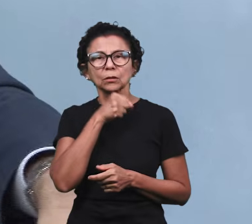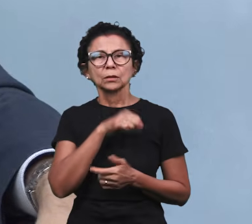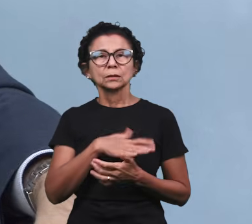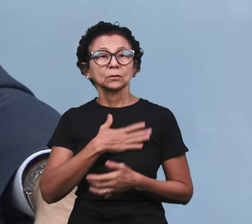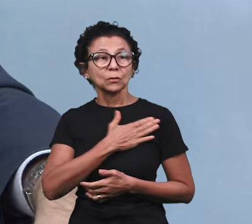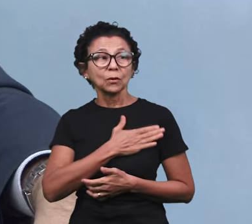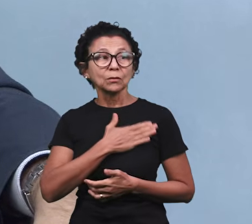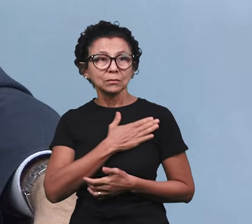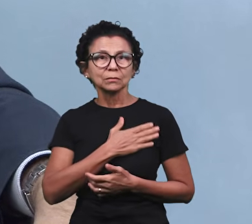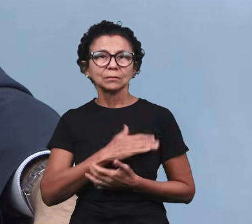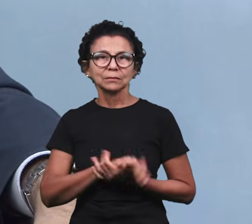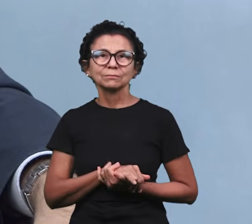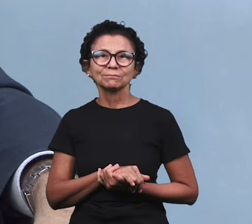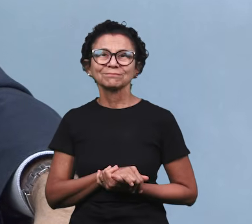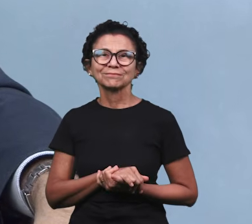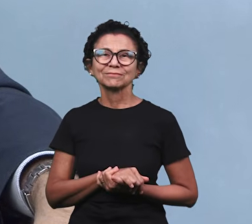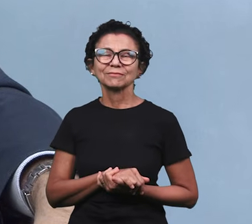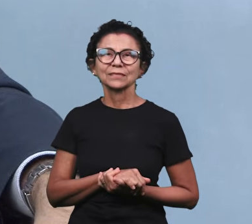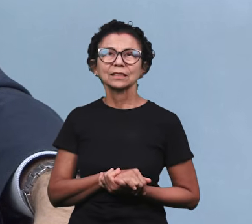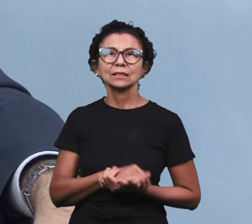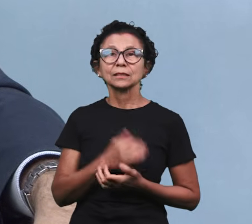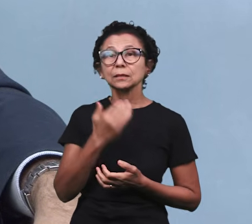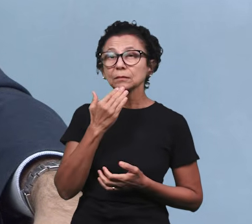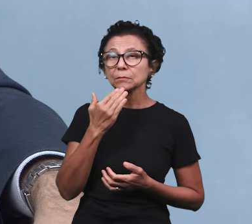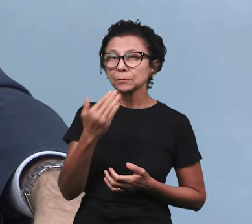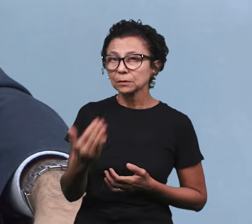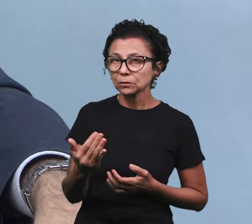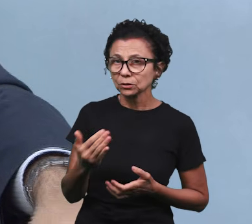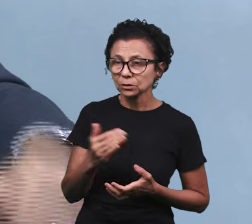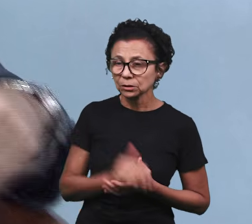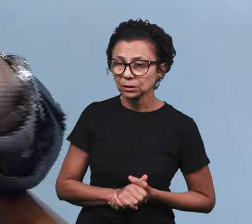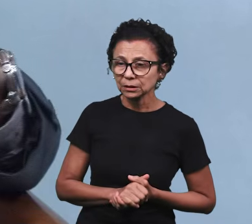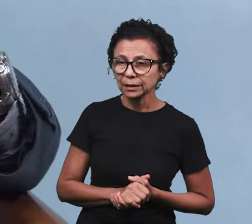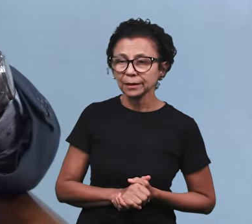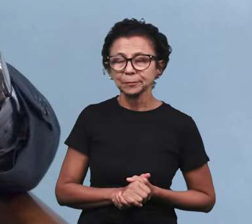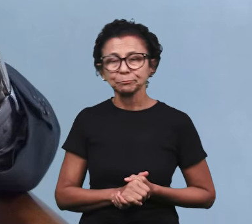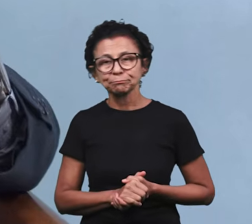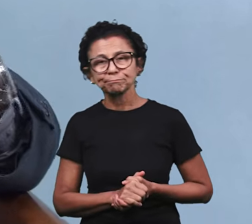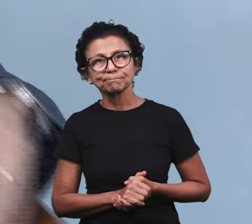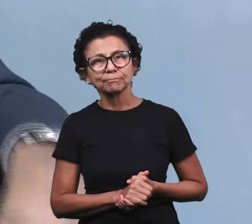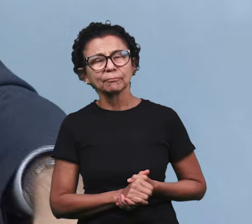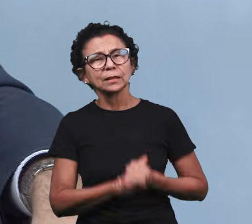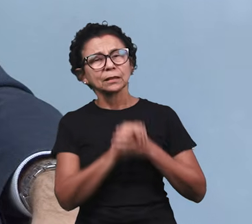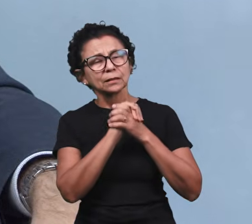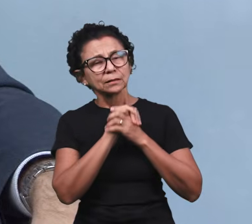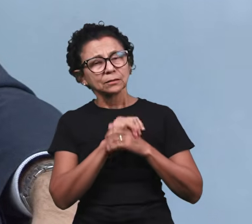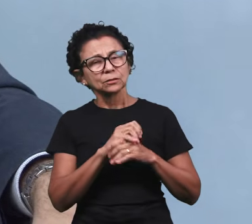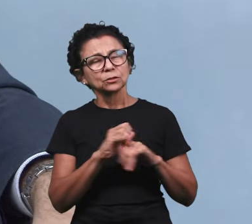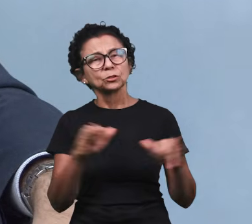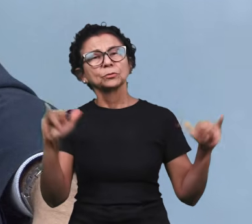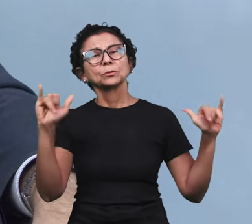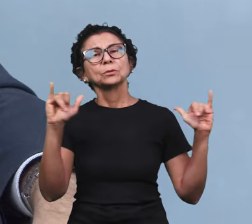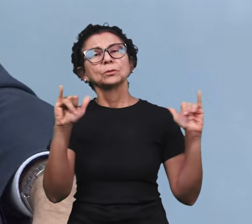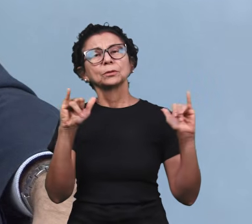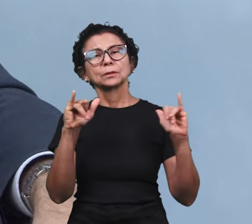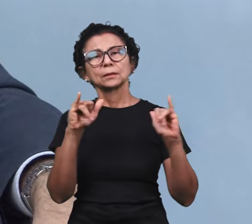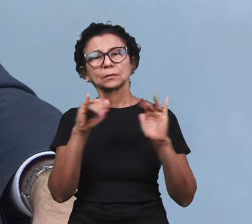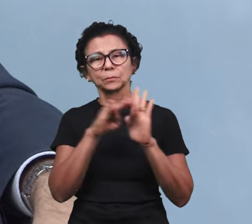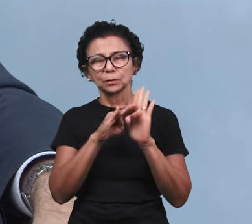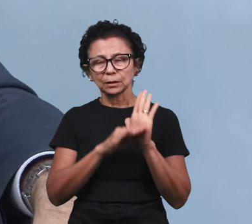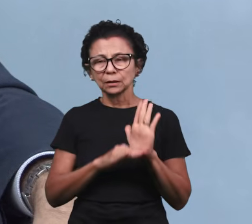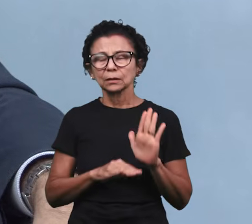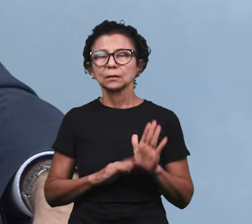com o programa, né? E até pedir, né, os irmãos que estejam divulgando o